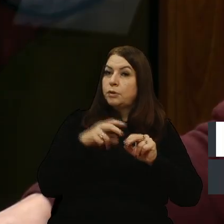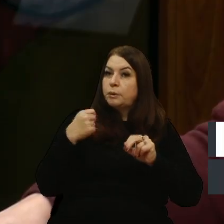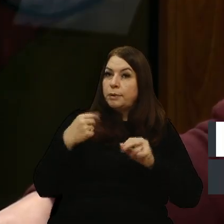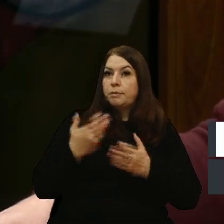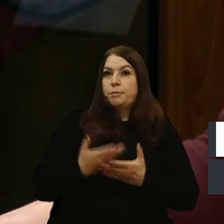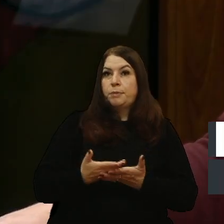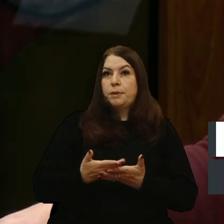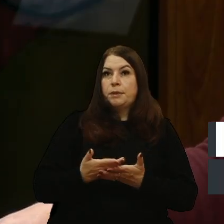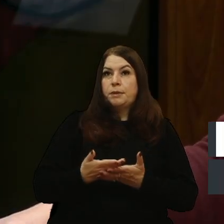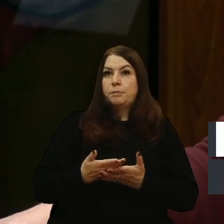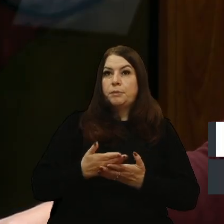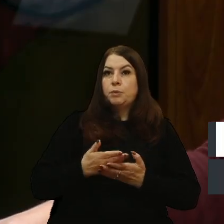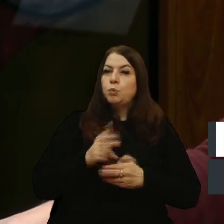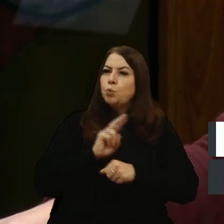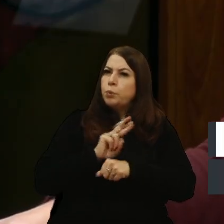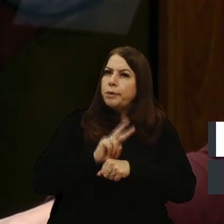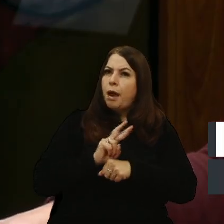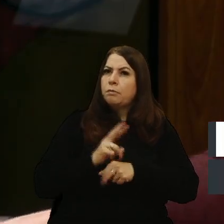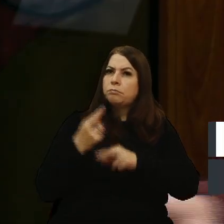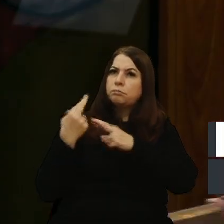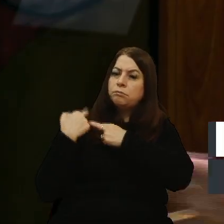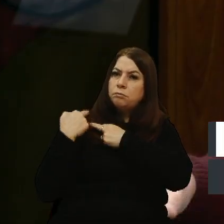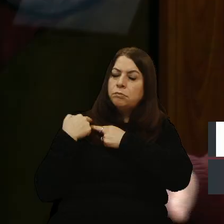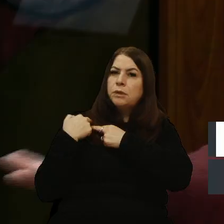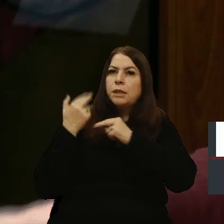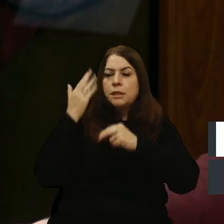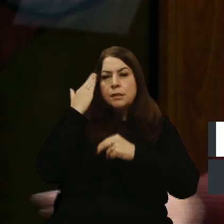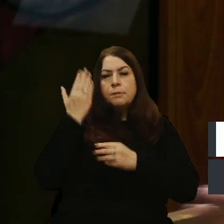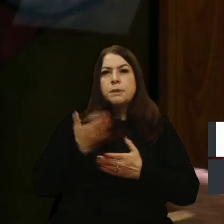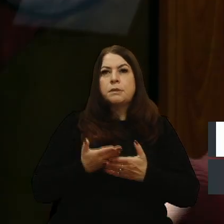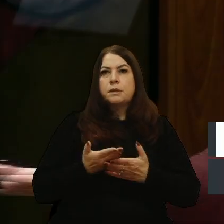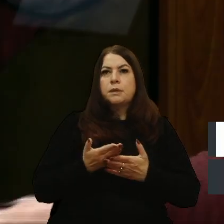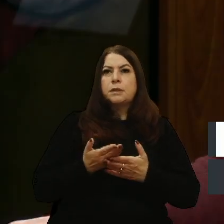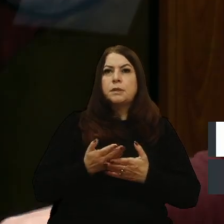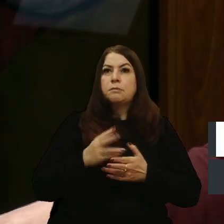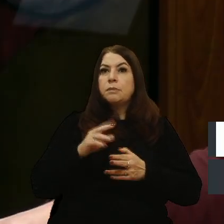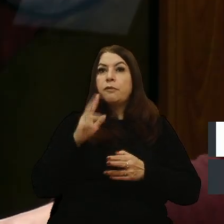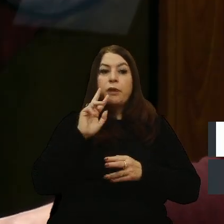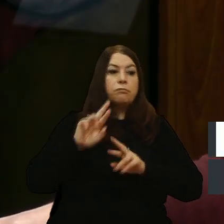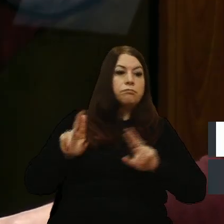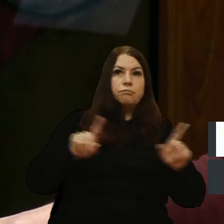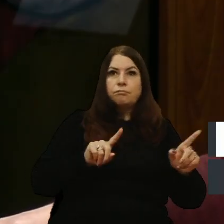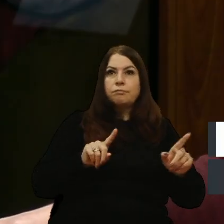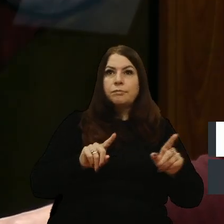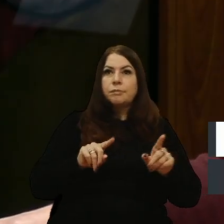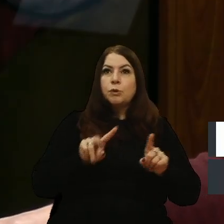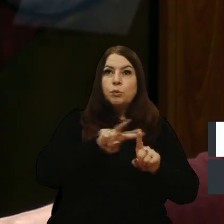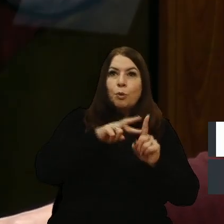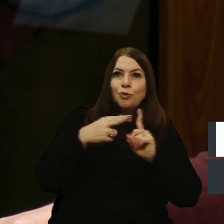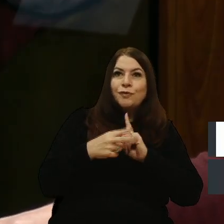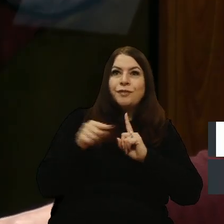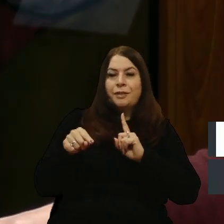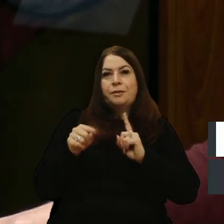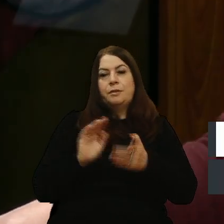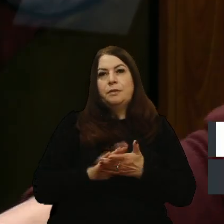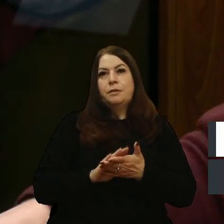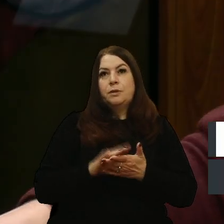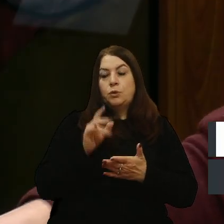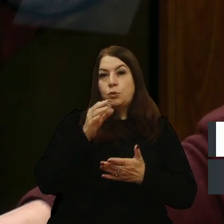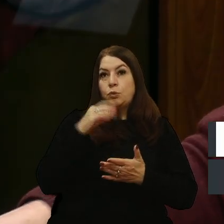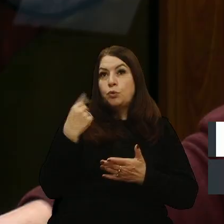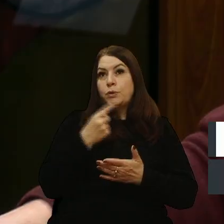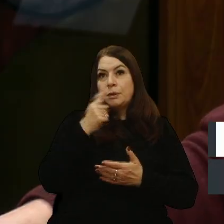precisa, com muita cautela, com muita responsabilidade, saber divergir os nossos pontos de vistas e as